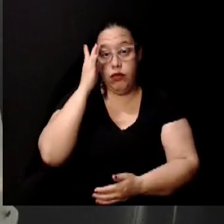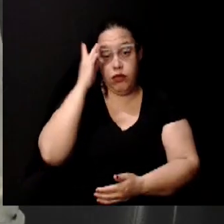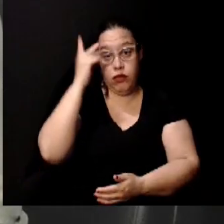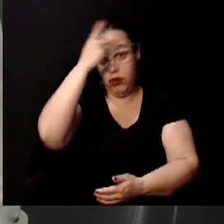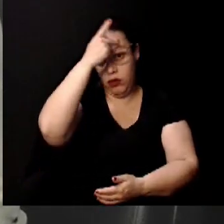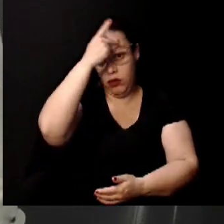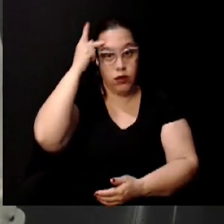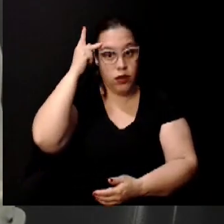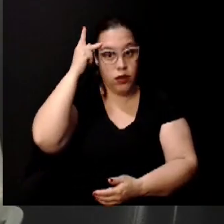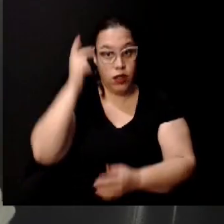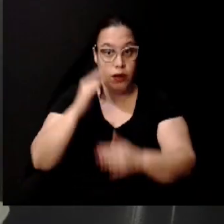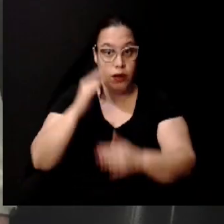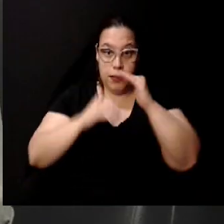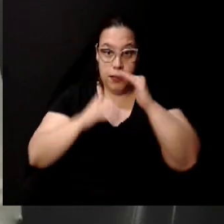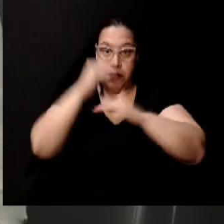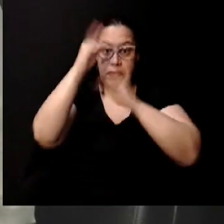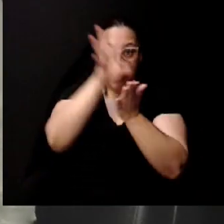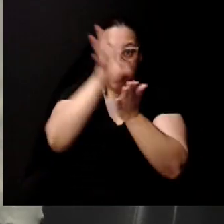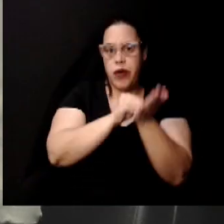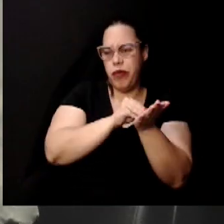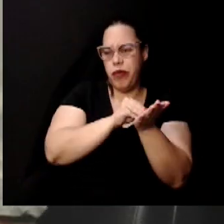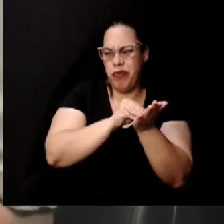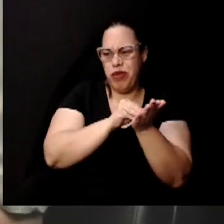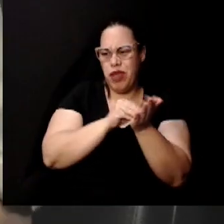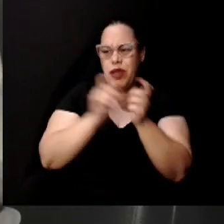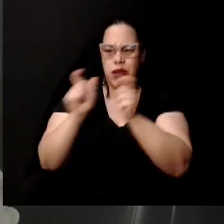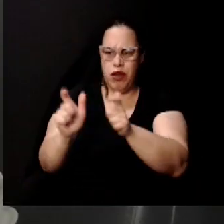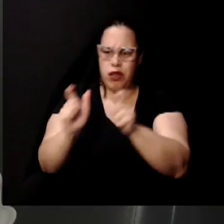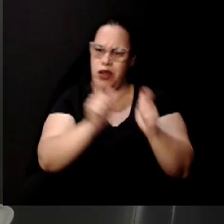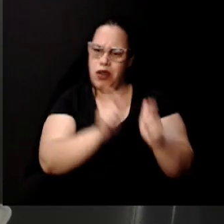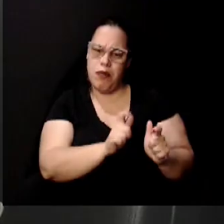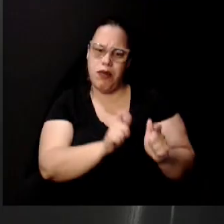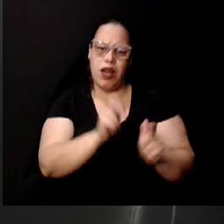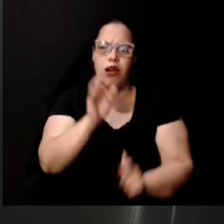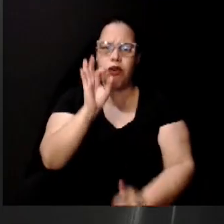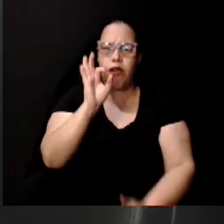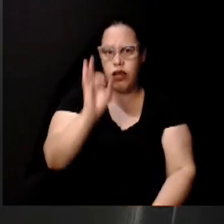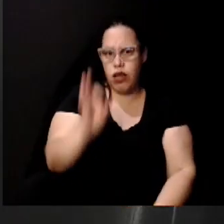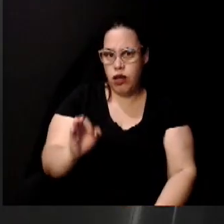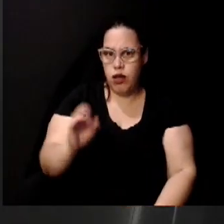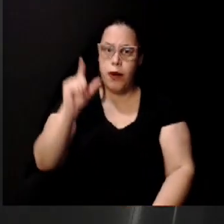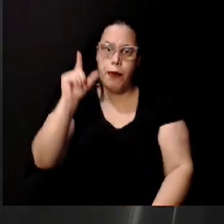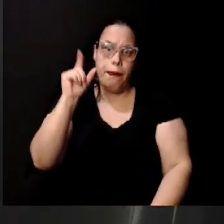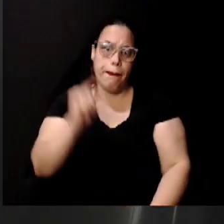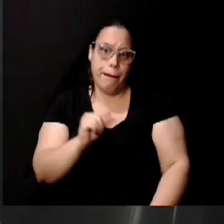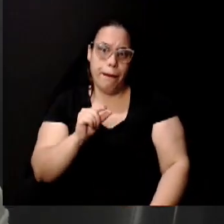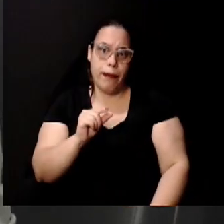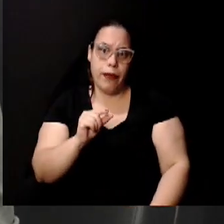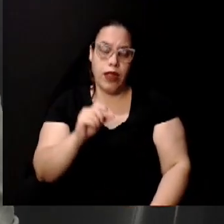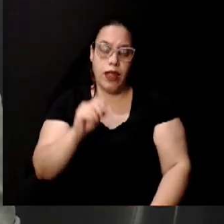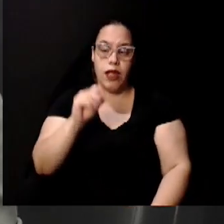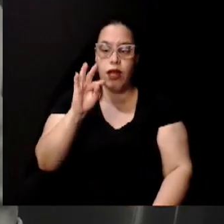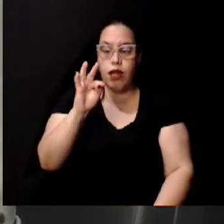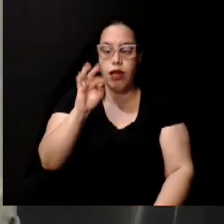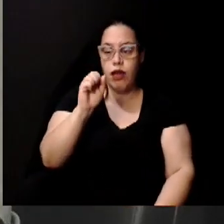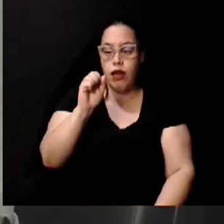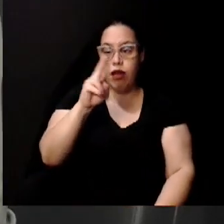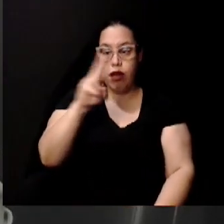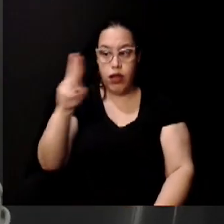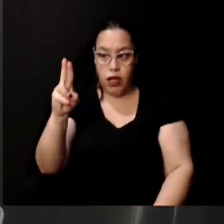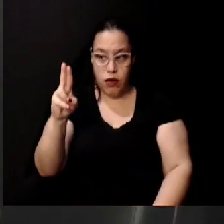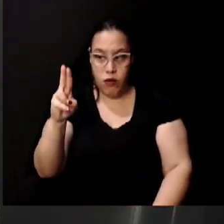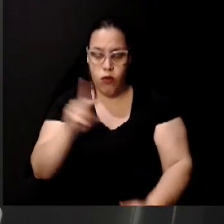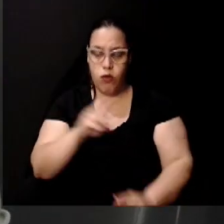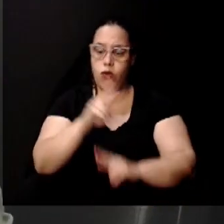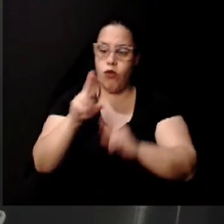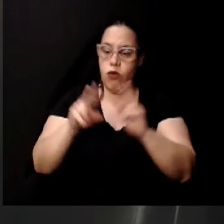extrapolam os padrões, e eu acho que existe um espaço para isso, né? Hoje se fala com muito menos tabu sobre várias coisas, mas eu acho que tem um